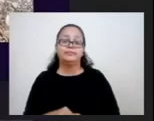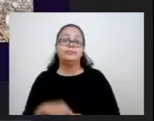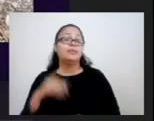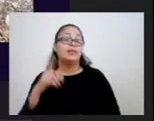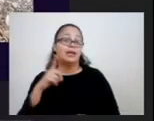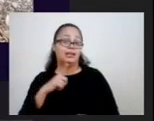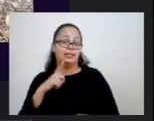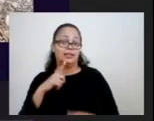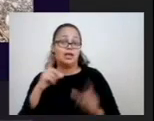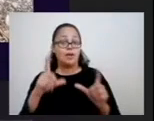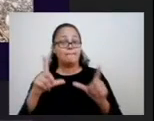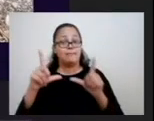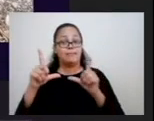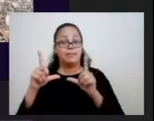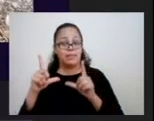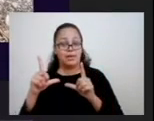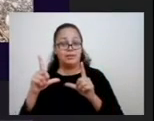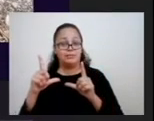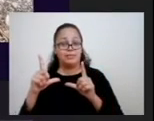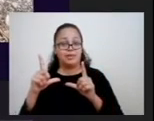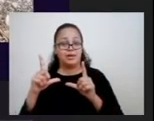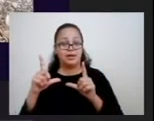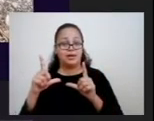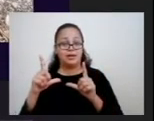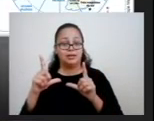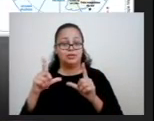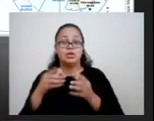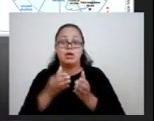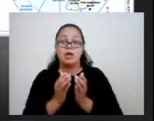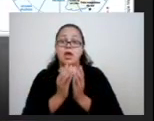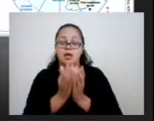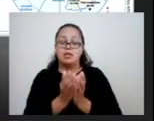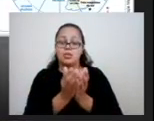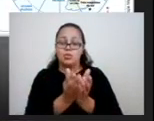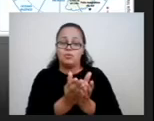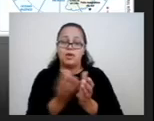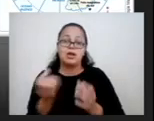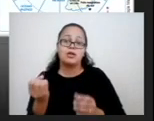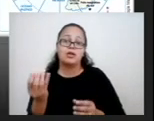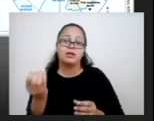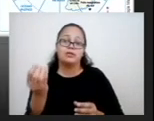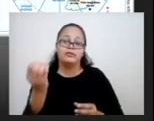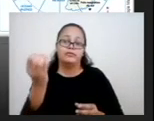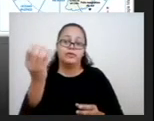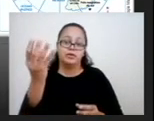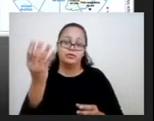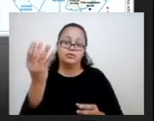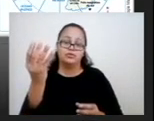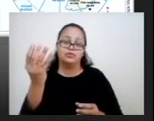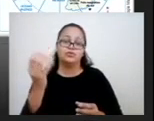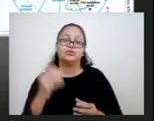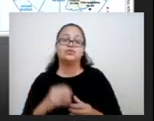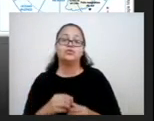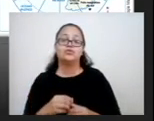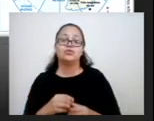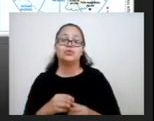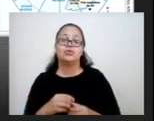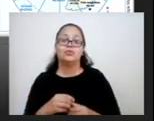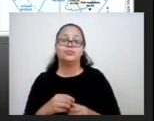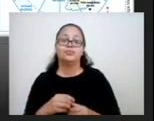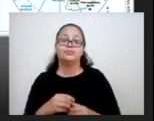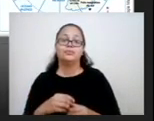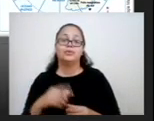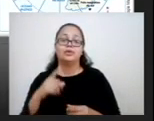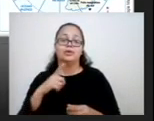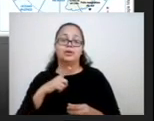E aqui a gente tem uma imagem justamente da Antártida e o veleiro onde ele viajou, que é o Paraty 2. Ele estava